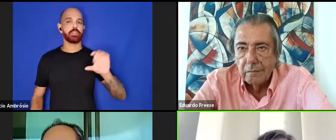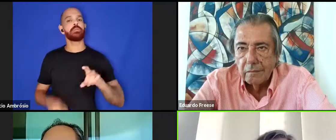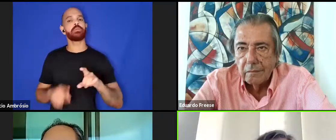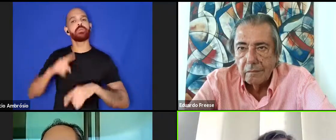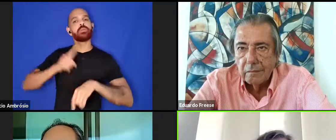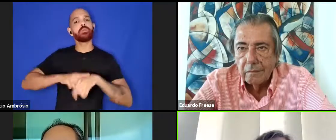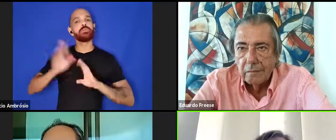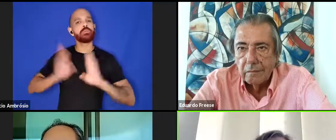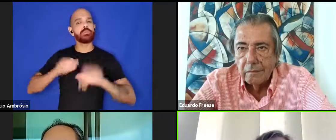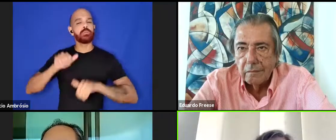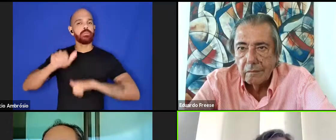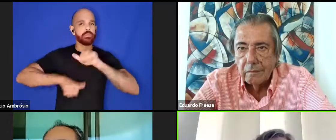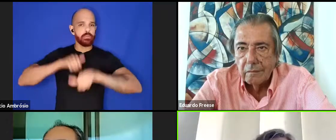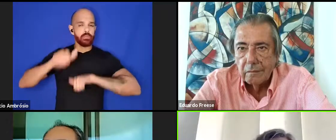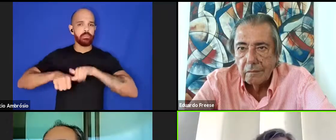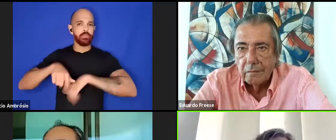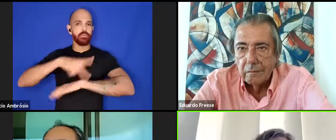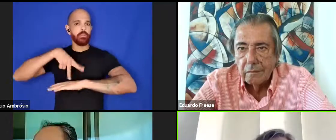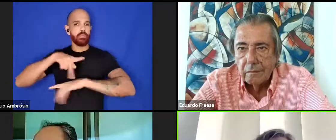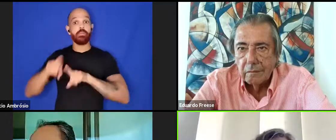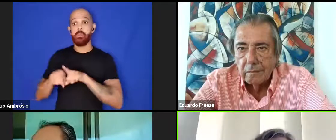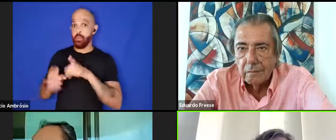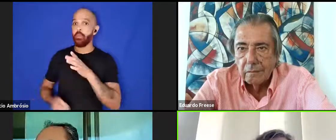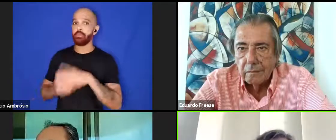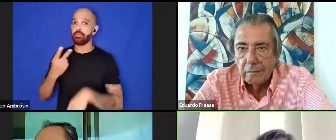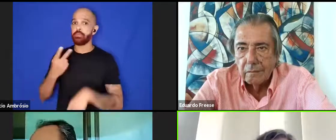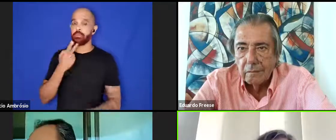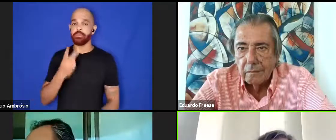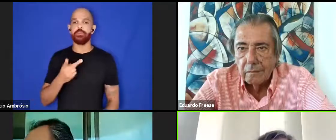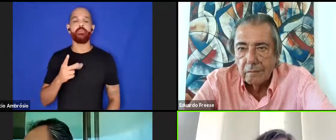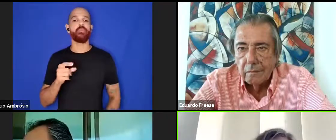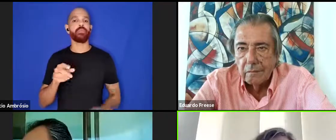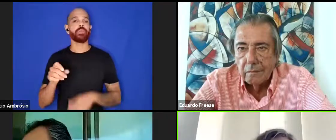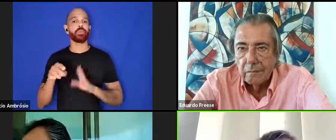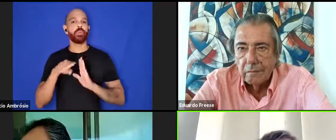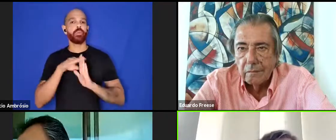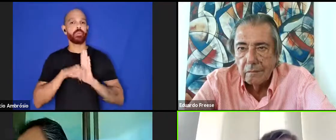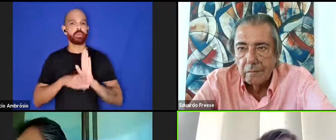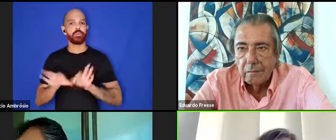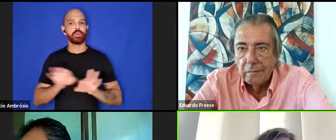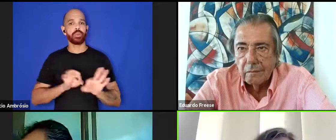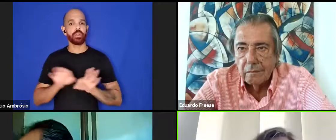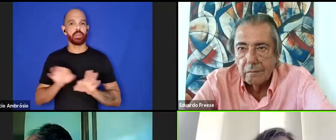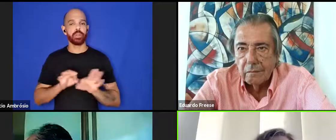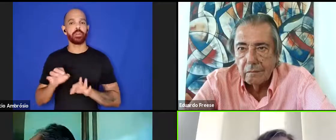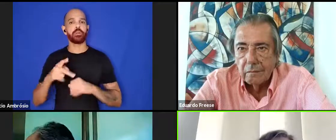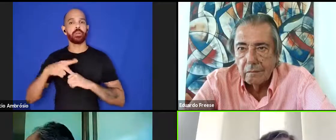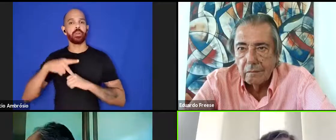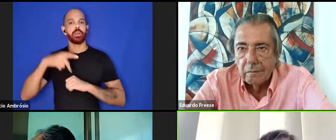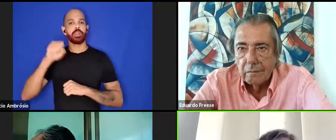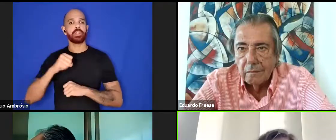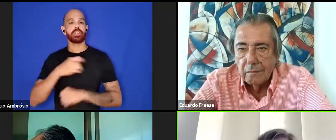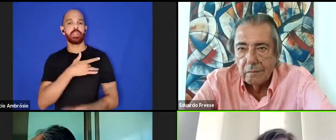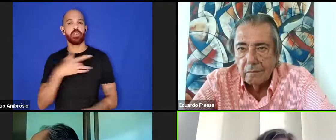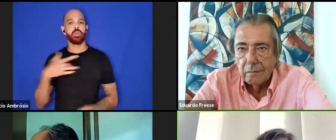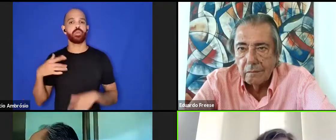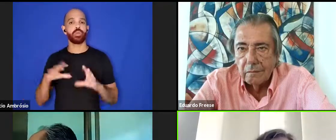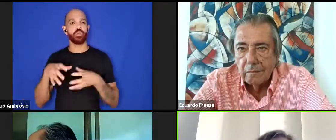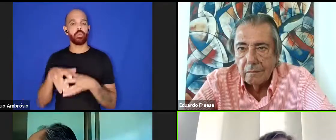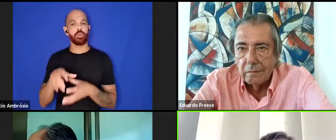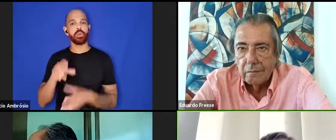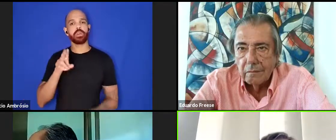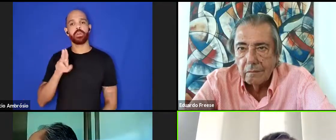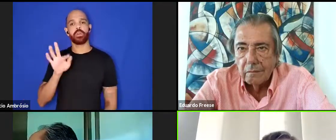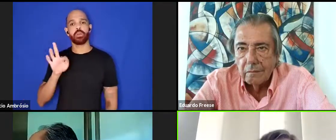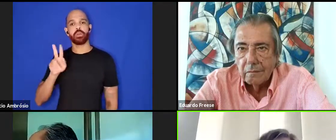redemocratização do país, e com a criação, como já citado, do Programa de Pós-Graduação em Saúde Pública da Fiocruz Pernambuco, da qual eu sou